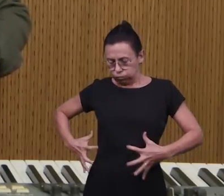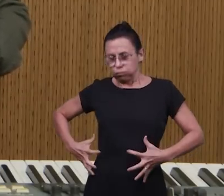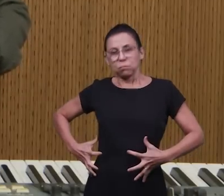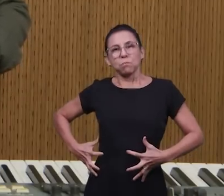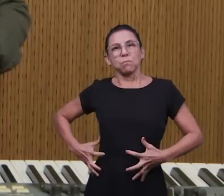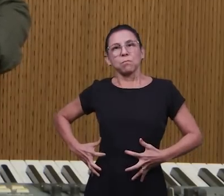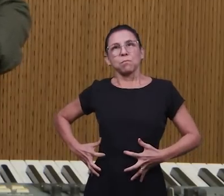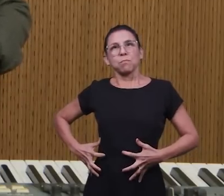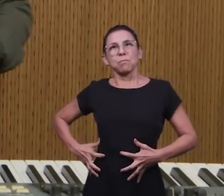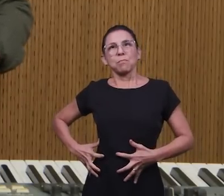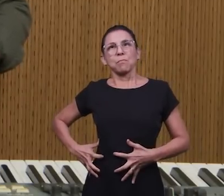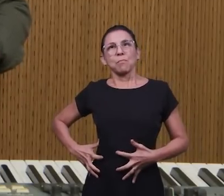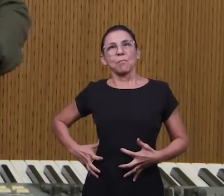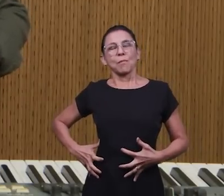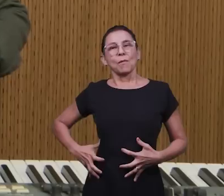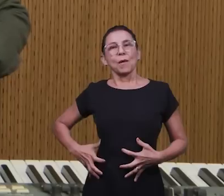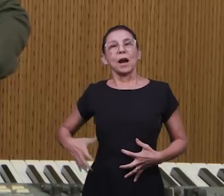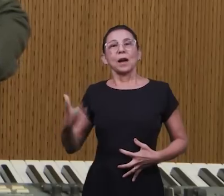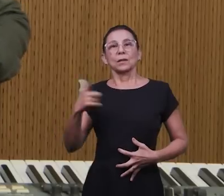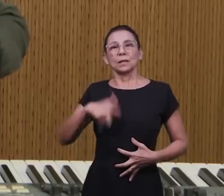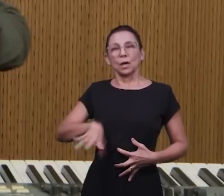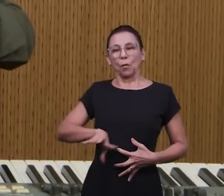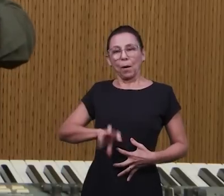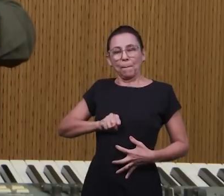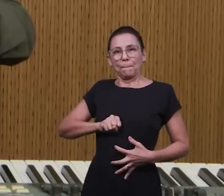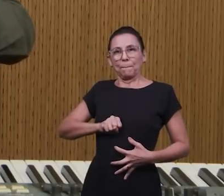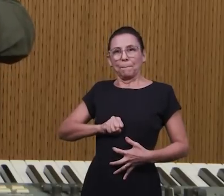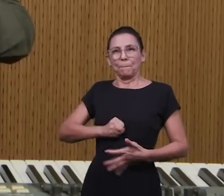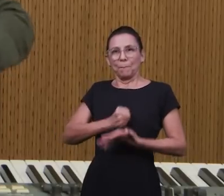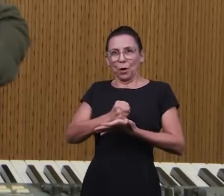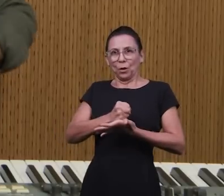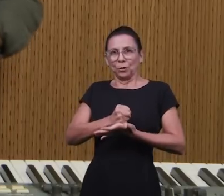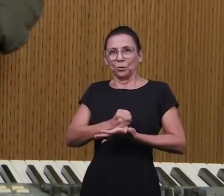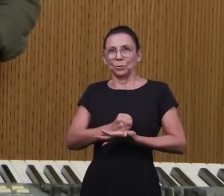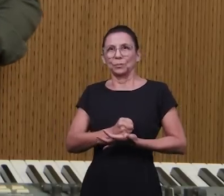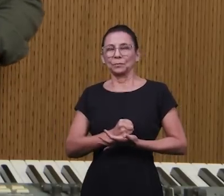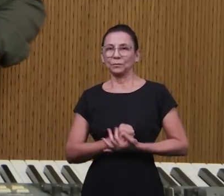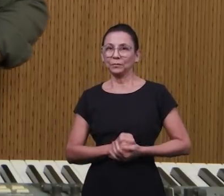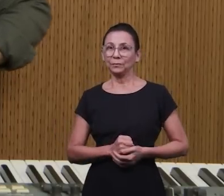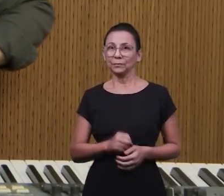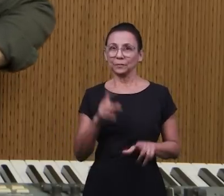meu apoio. Vamos de novo. Vou fazer com o Z, ok?